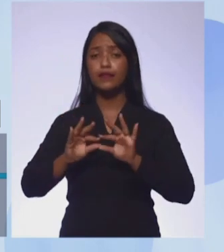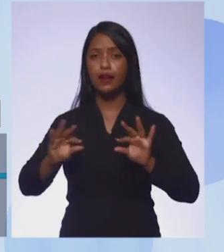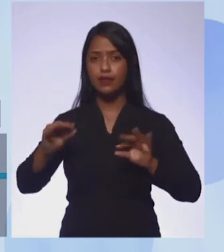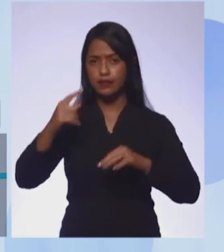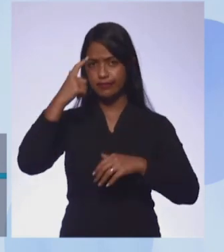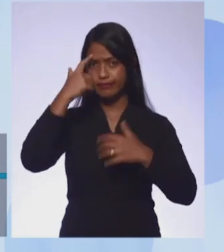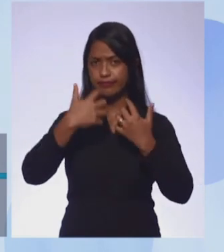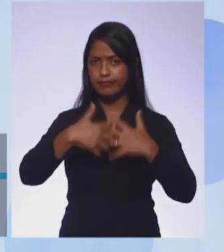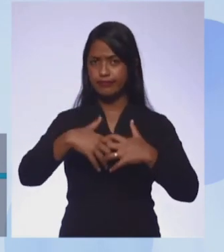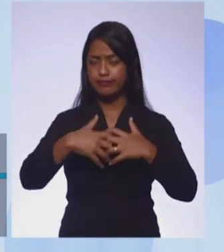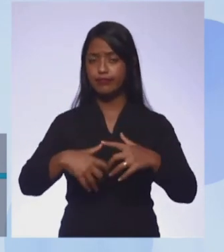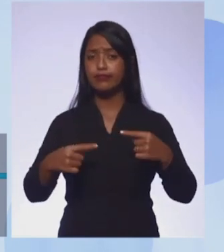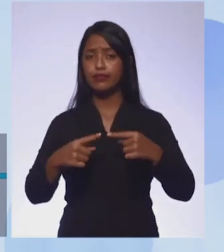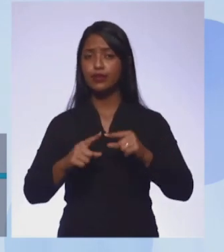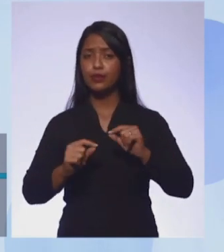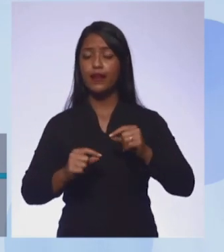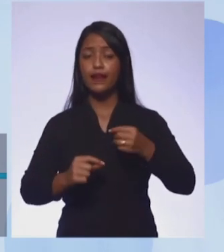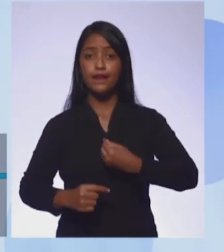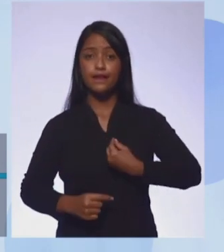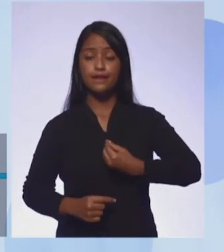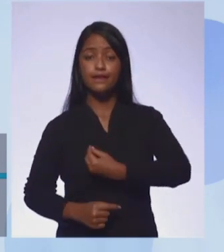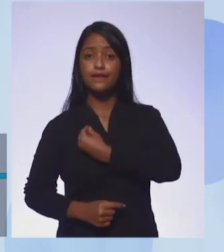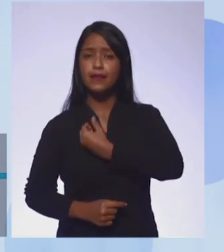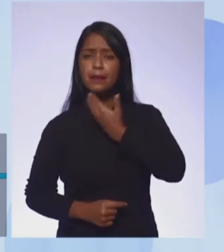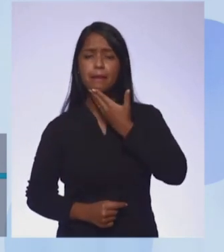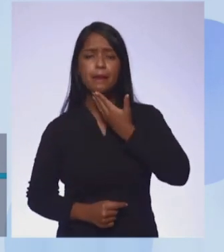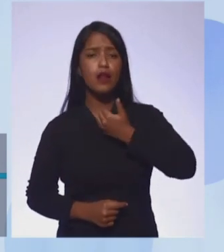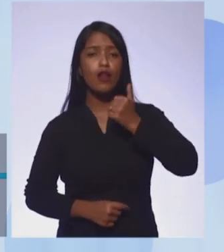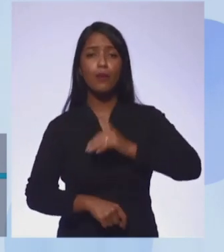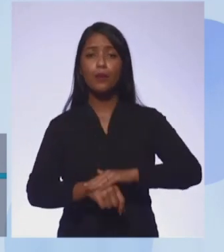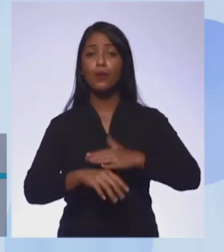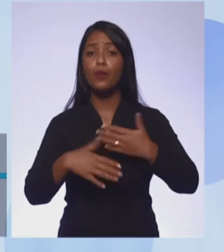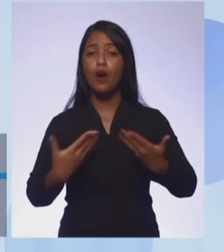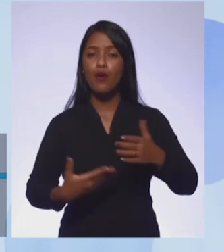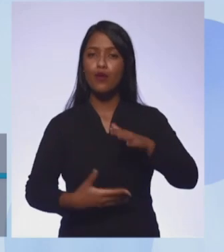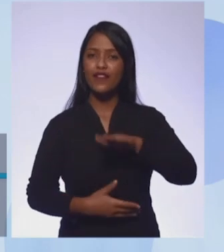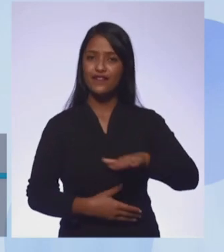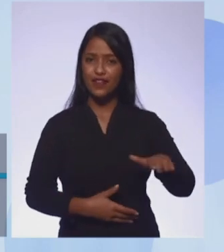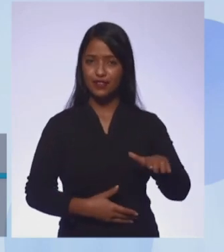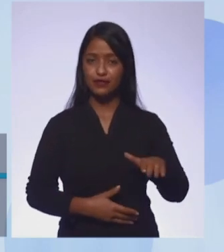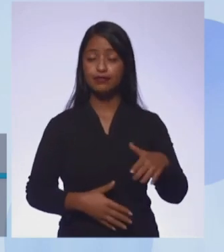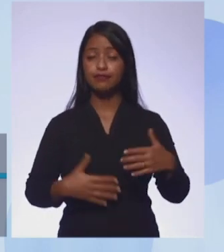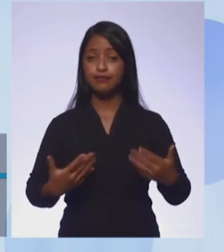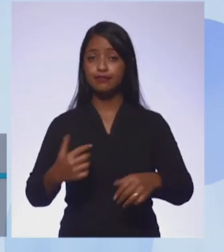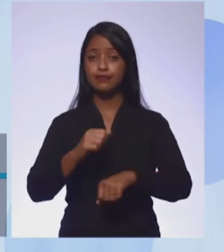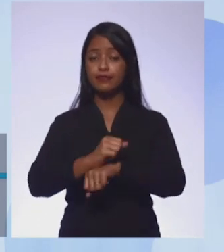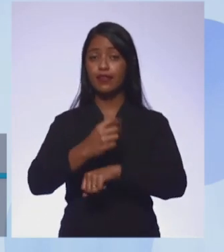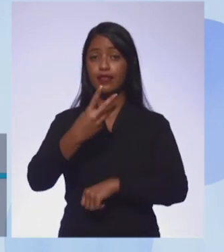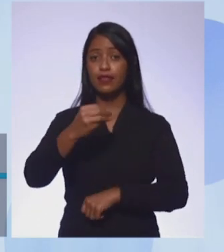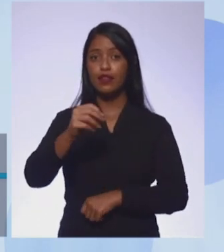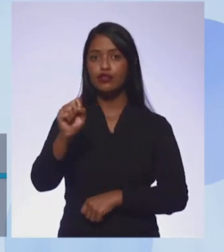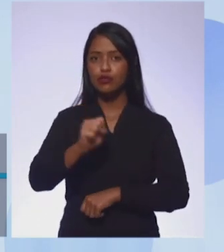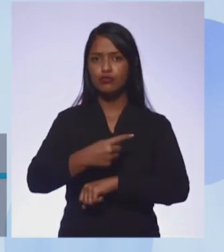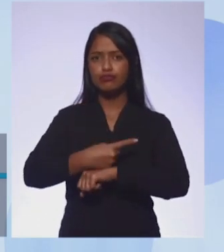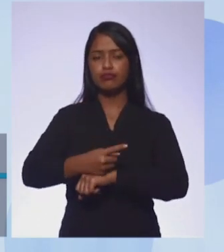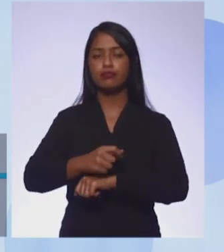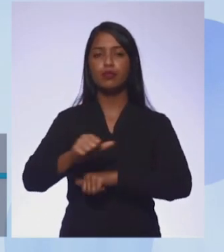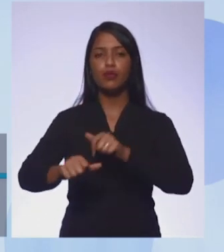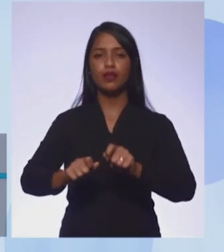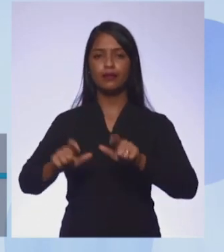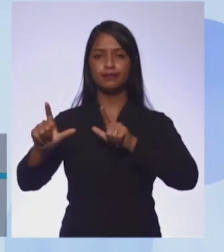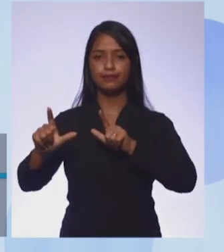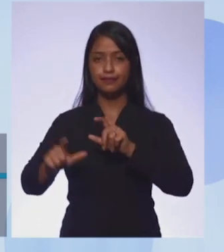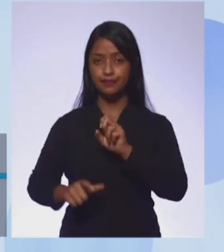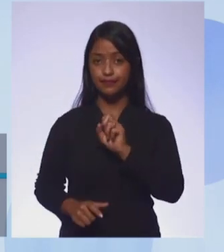A infância é a melhor fase da vida. Então, a cada 30 segundos, a gente vai mudar a imagem.